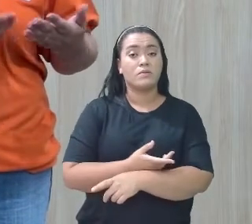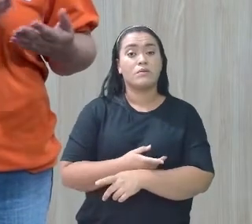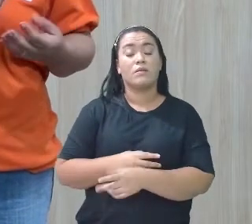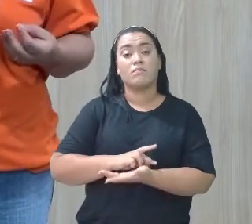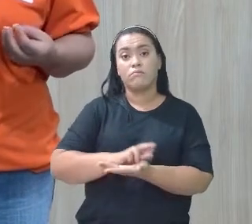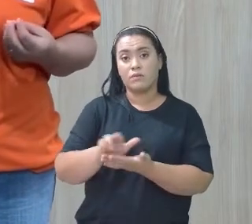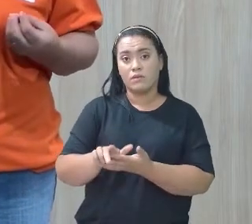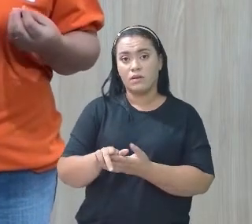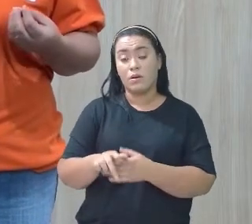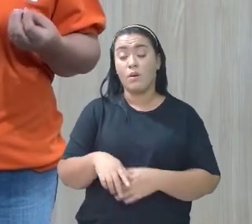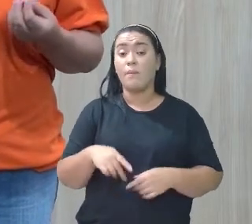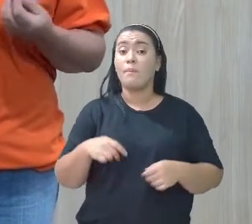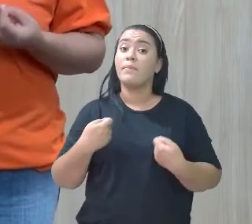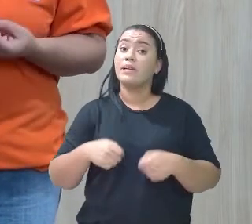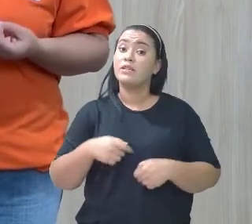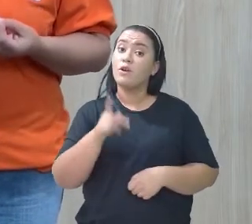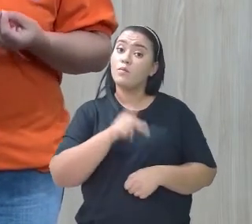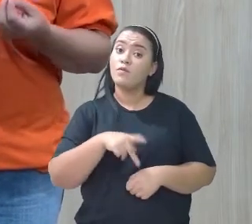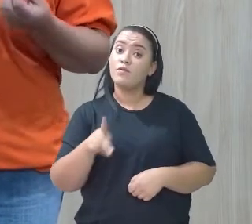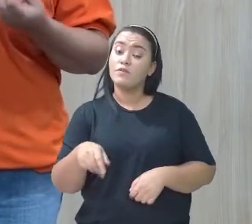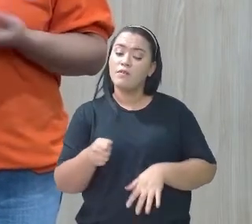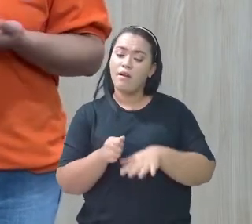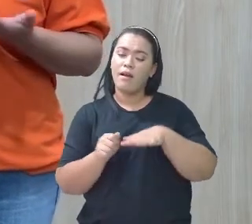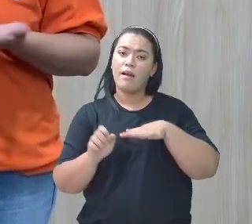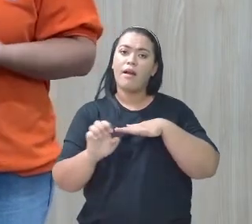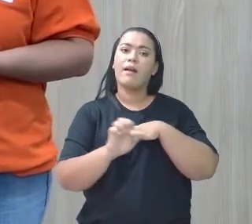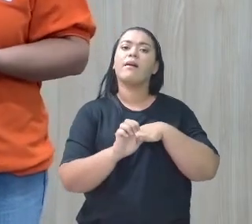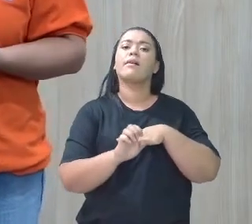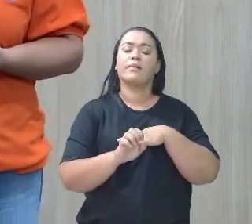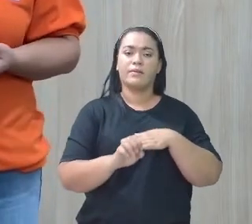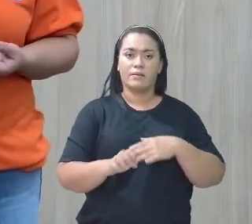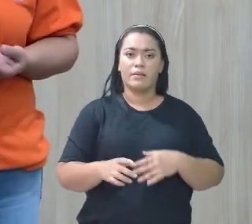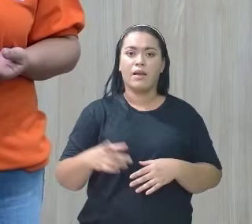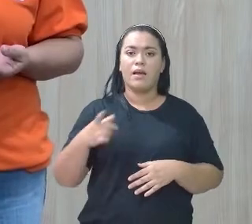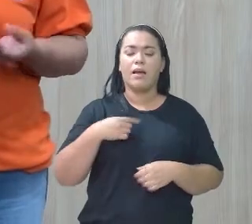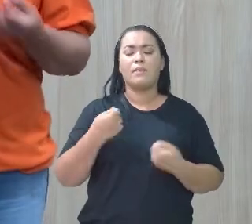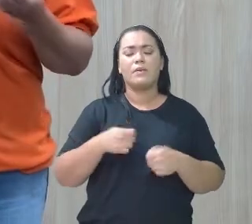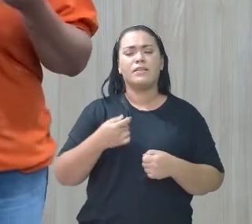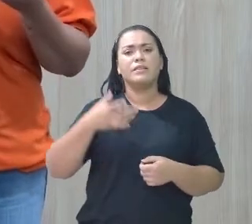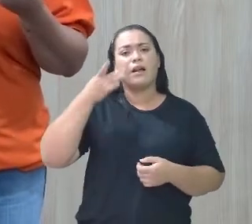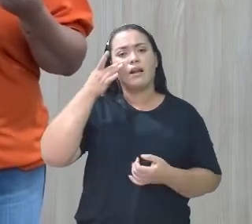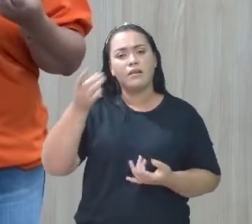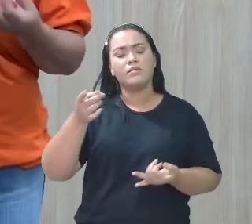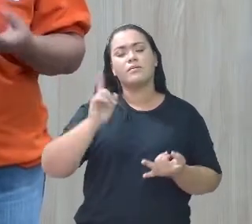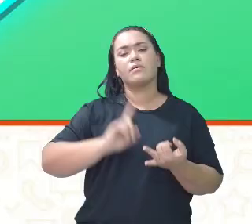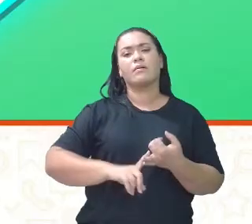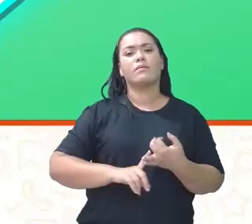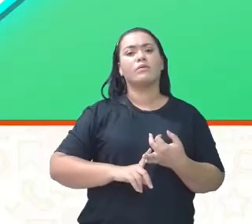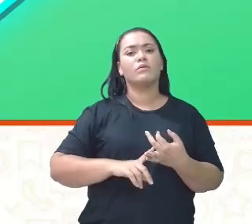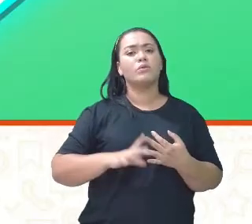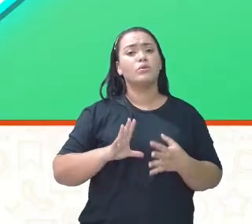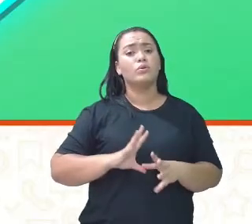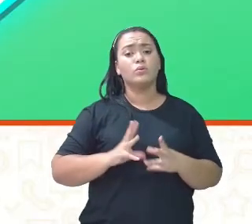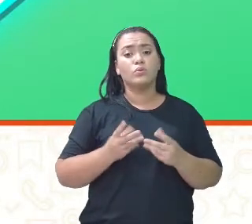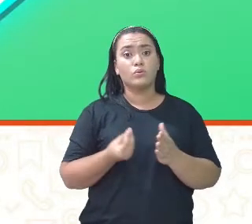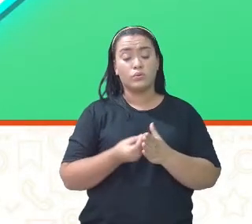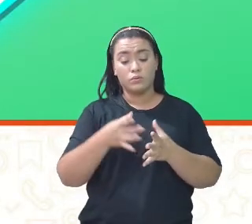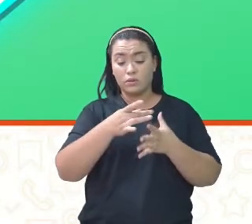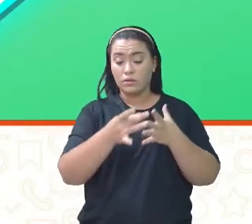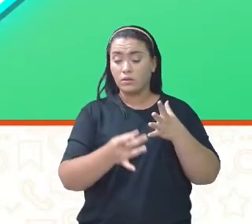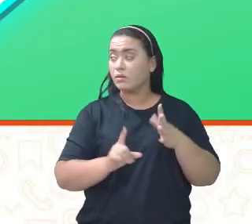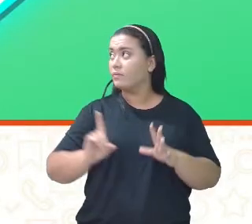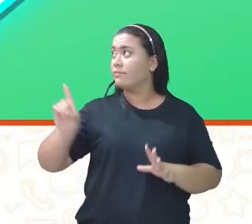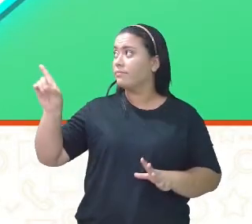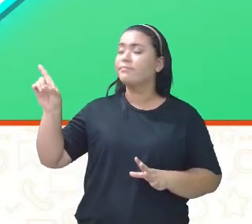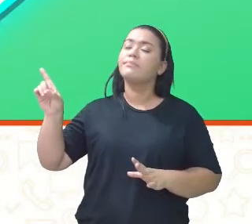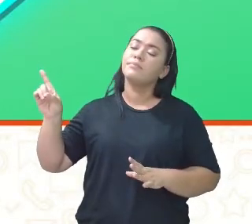tenha todo esse trabalho eu vou até voltar, com essa atenção, com esse processamento das